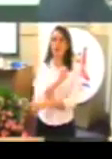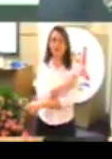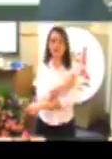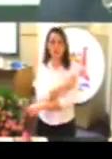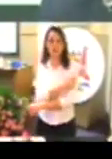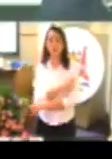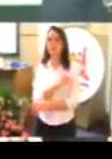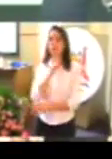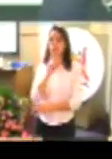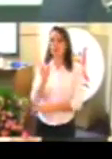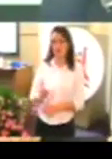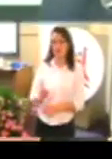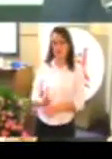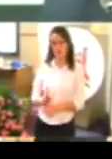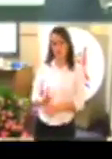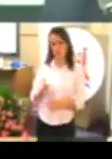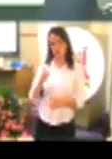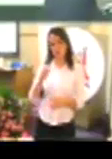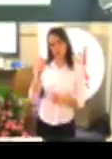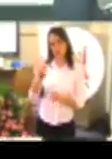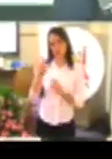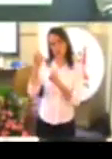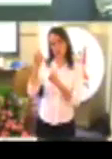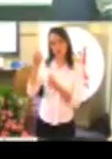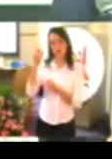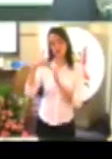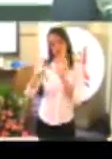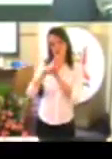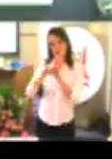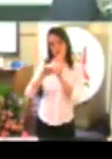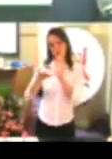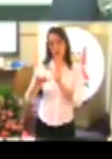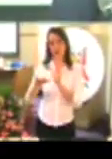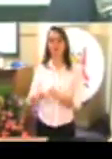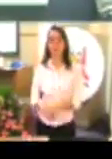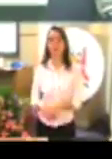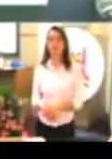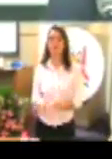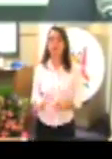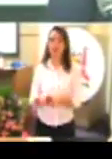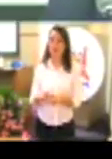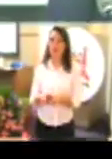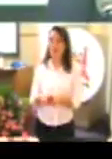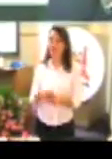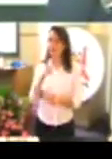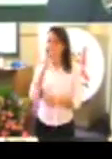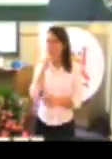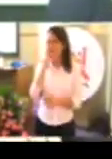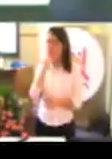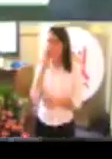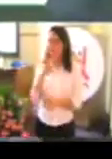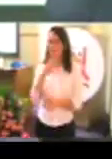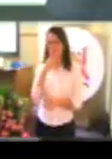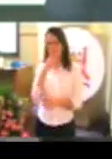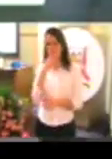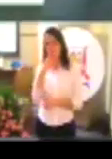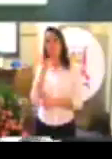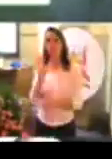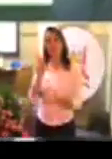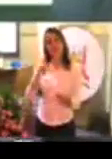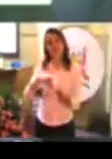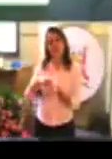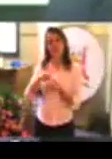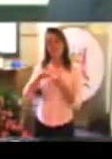alunos, desconhecem o poder legislativo. Parece uma coisa absurda, mas é